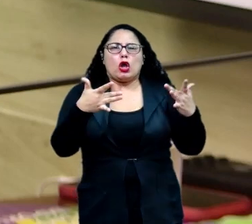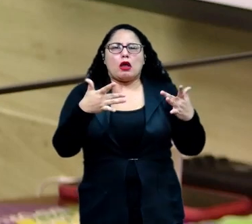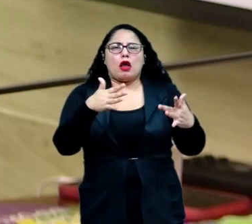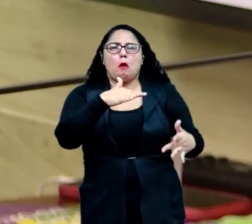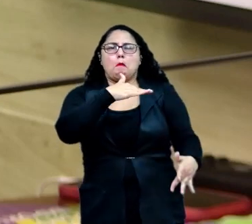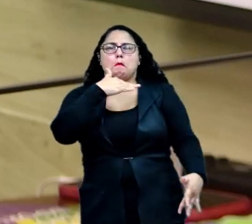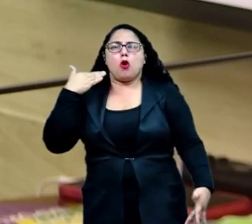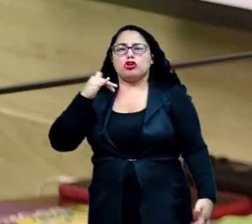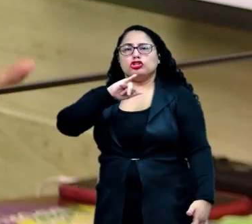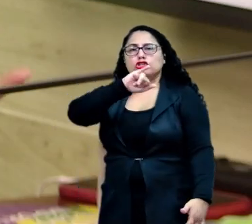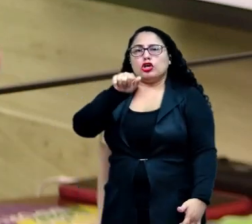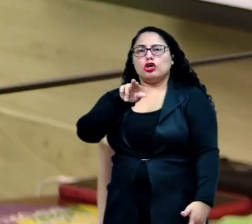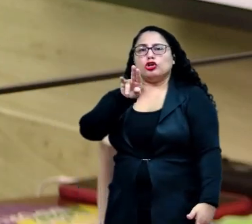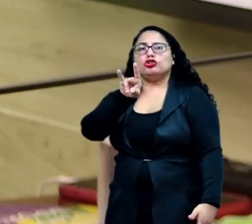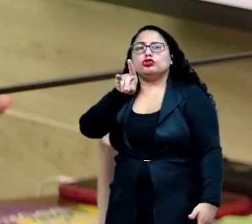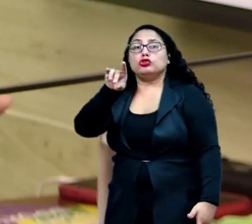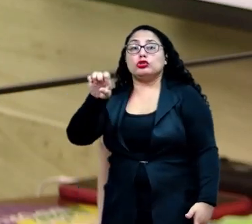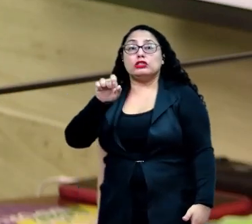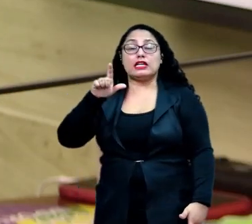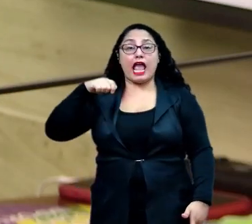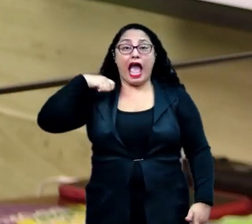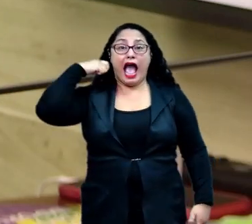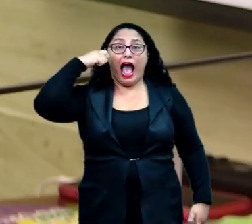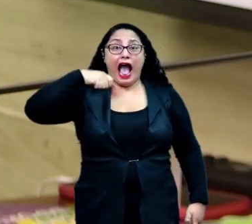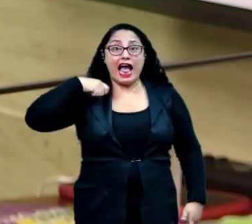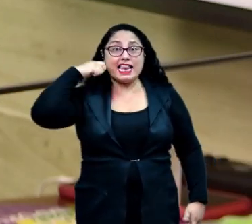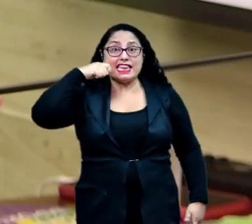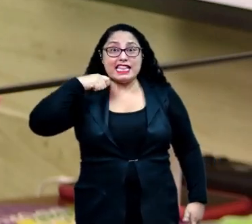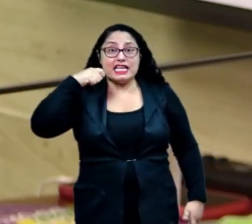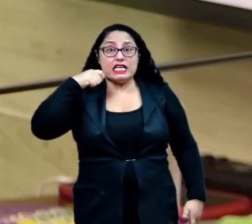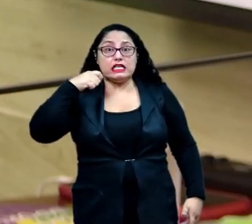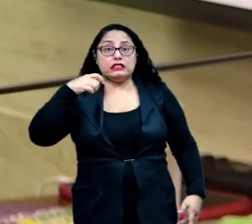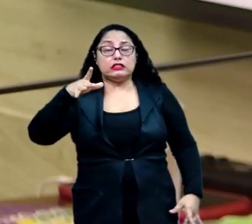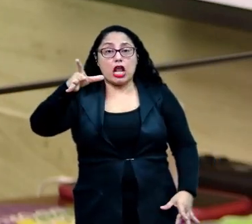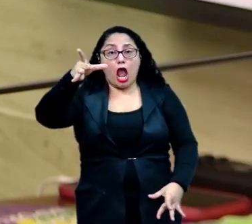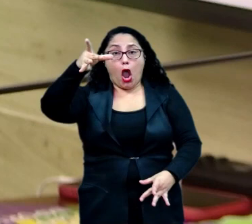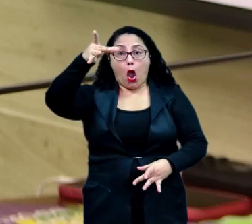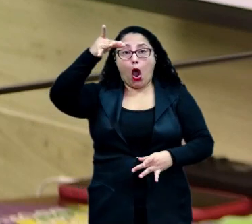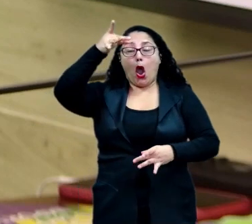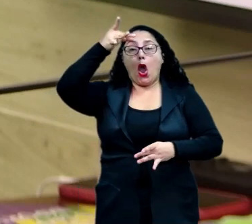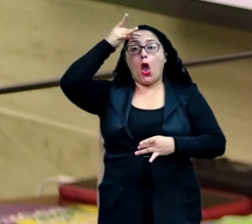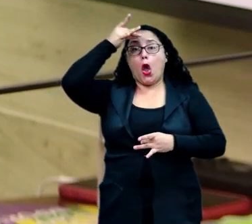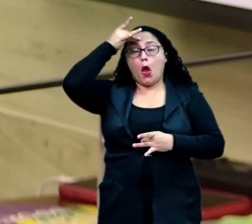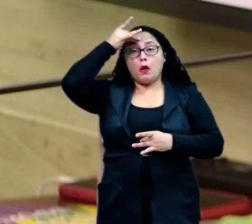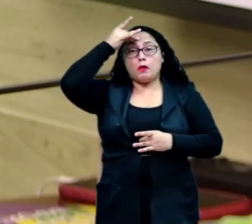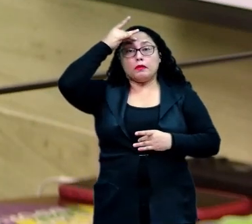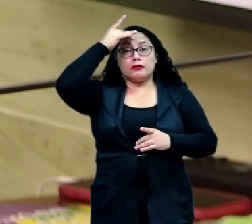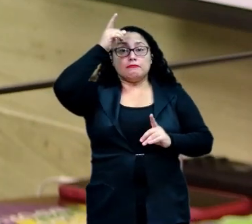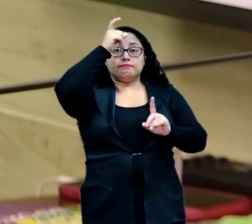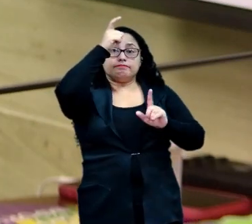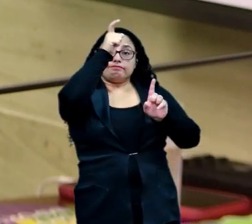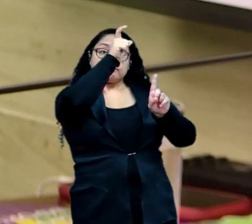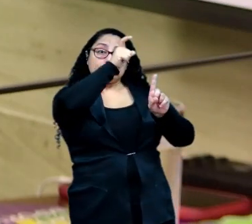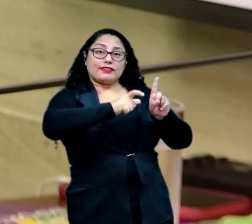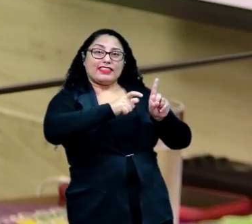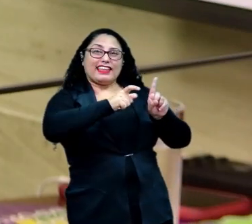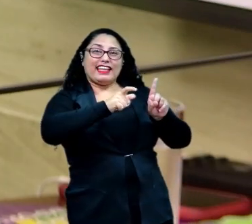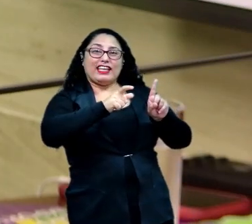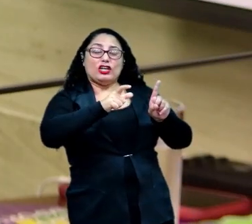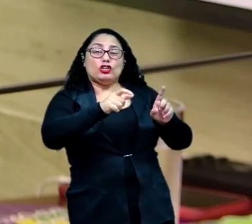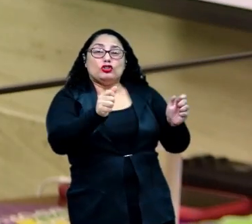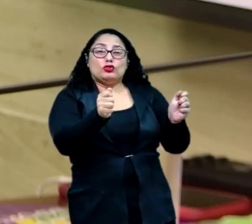Judy, que foi uma atriz que incorporou ali a personagem principal do Mágico de